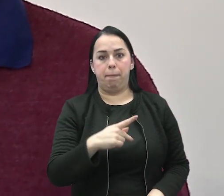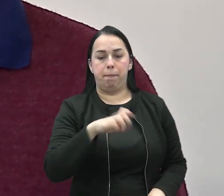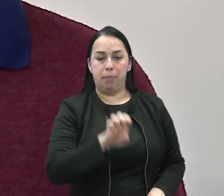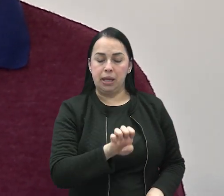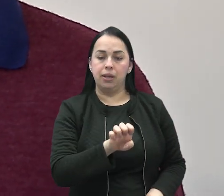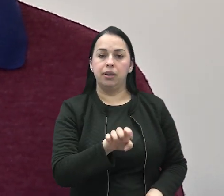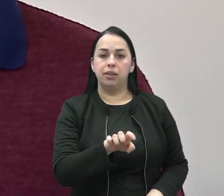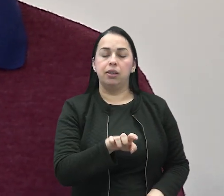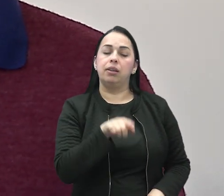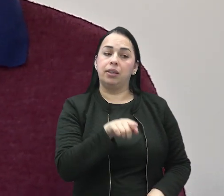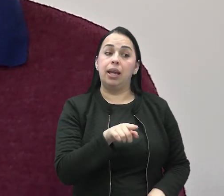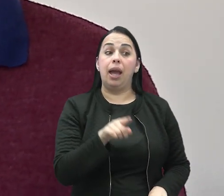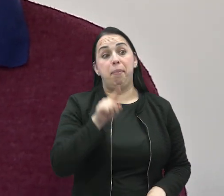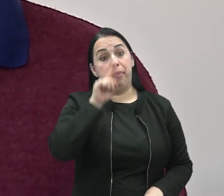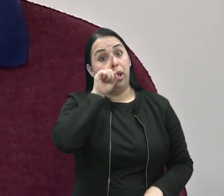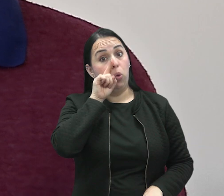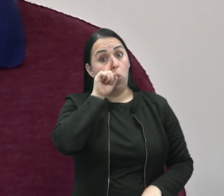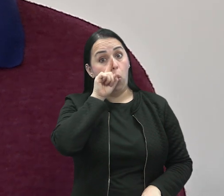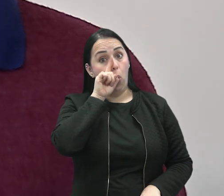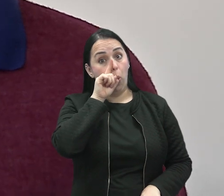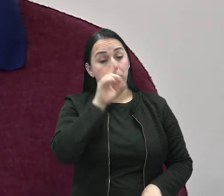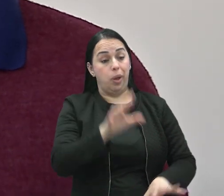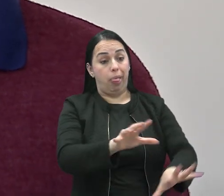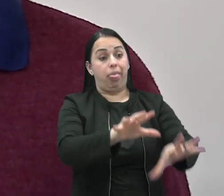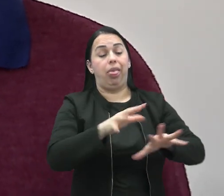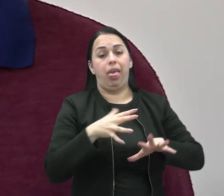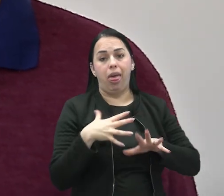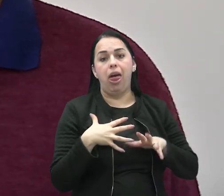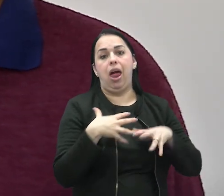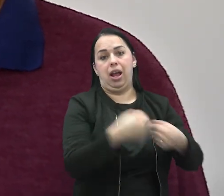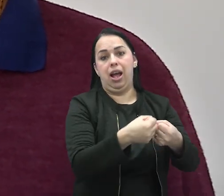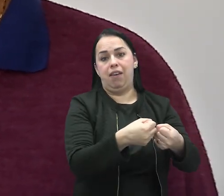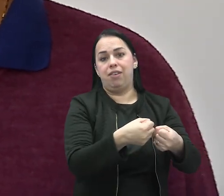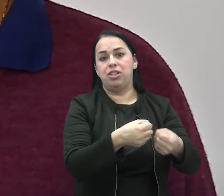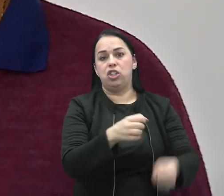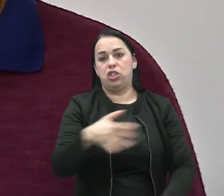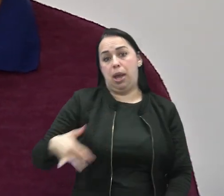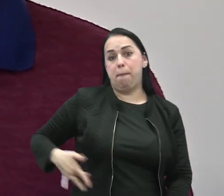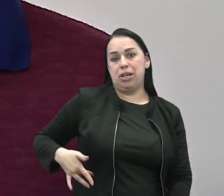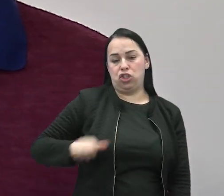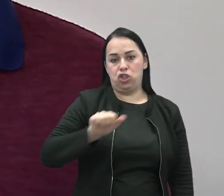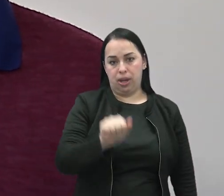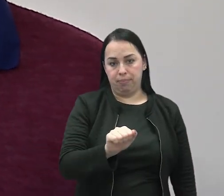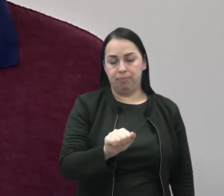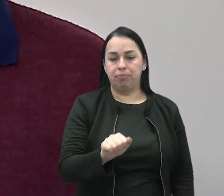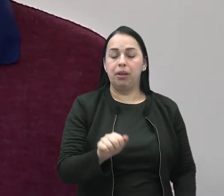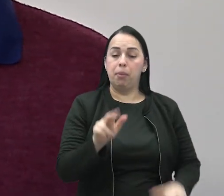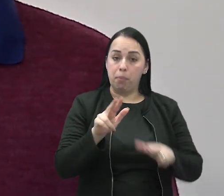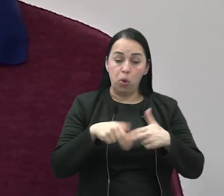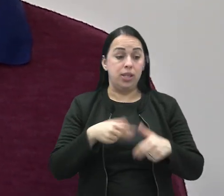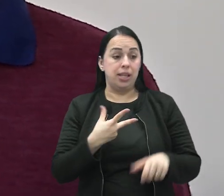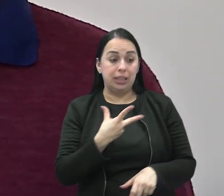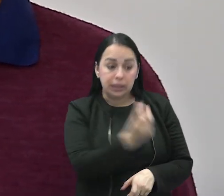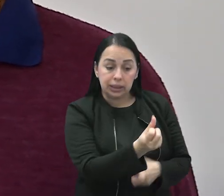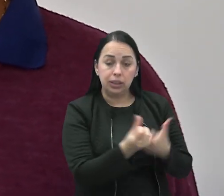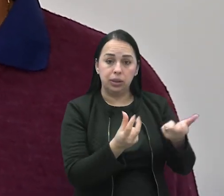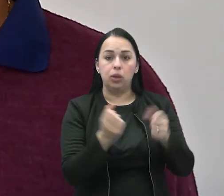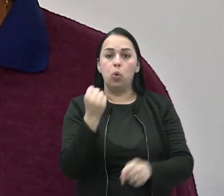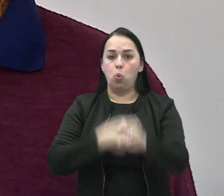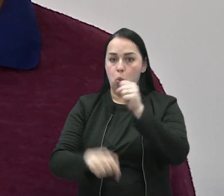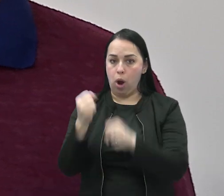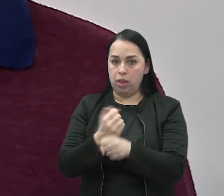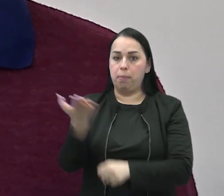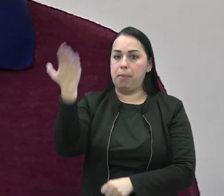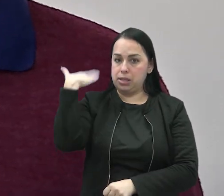conta disso, um risco aumentado de contrair o vírus da hepatite A. Tá? Então, no